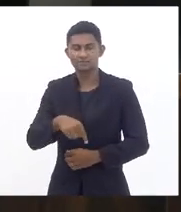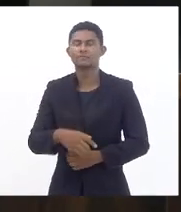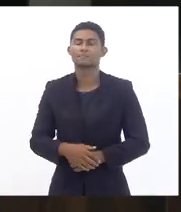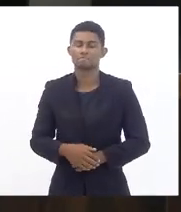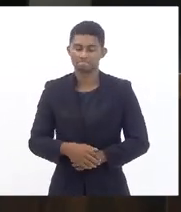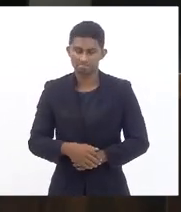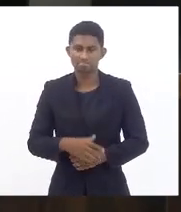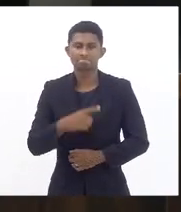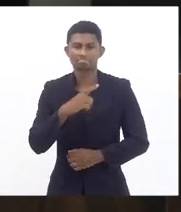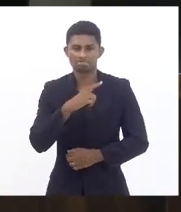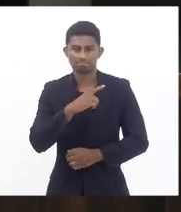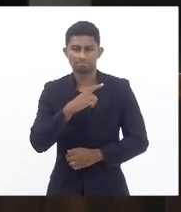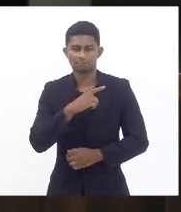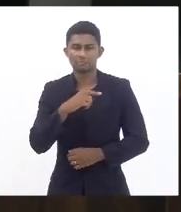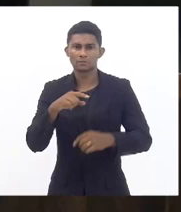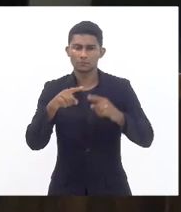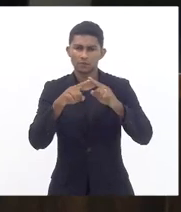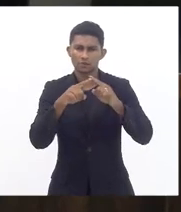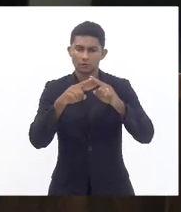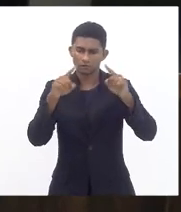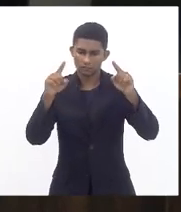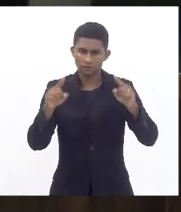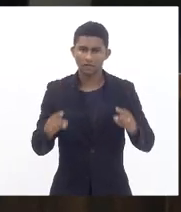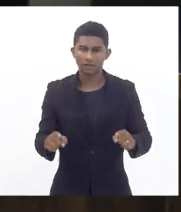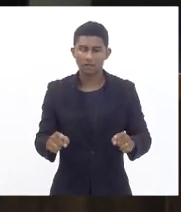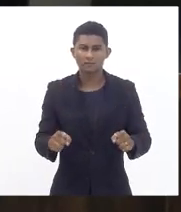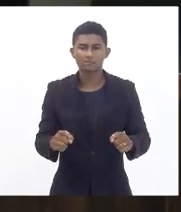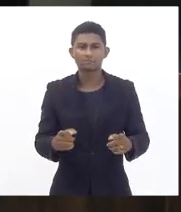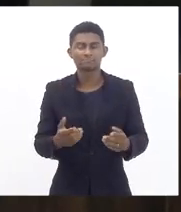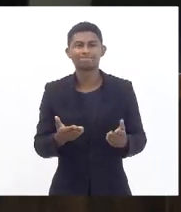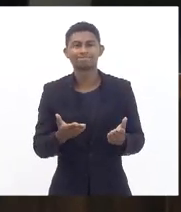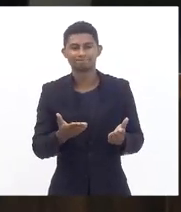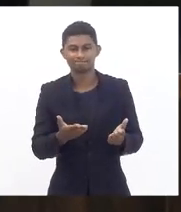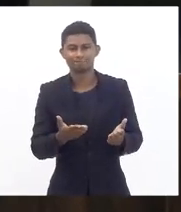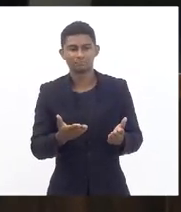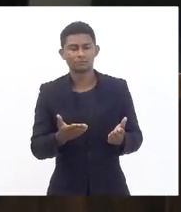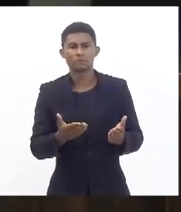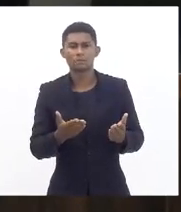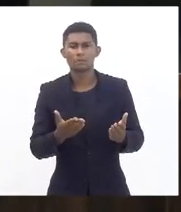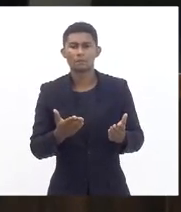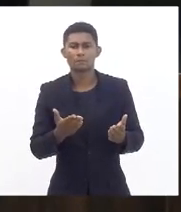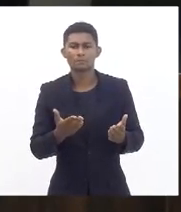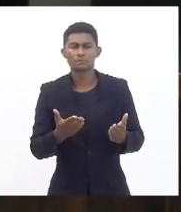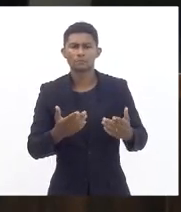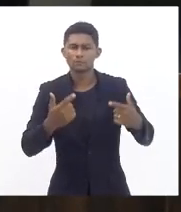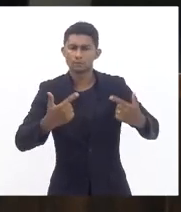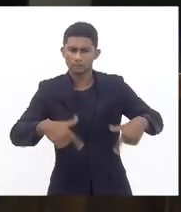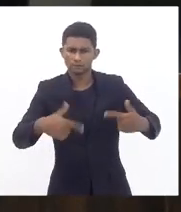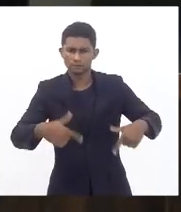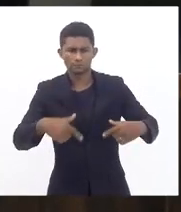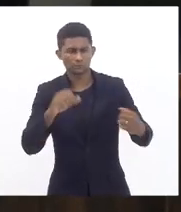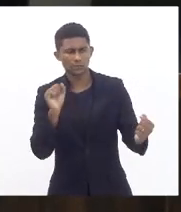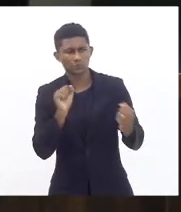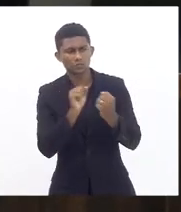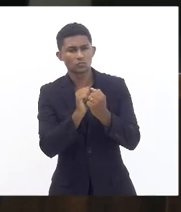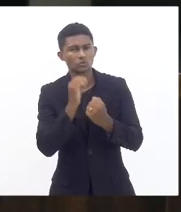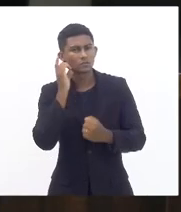o funcionário e servidor dessa casa, que inclusive trabalhou junto com o deputado Paulo